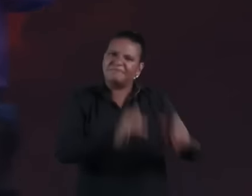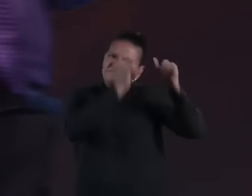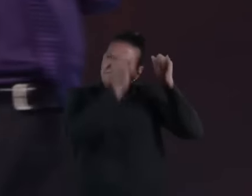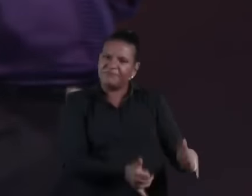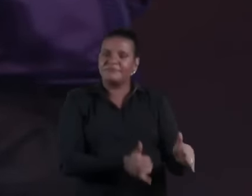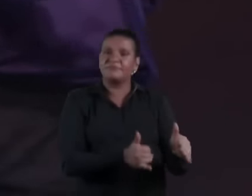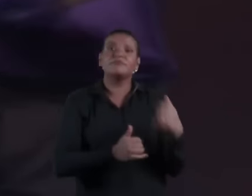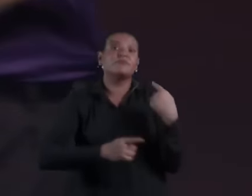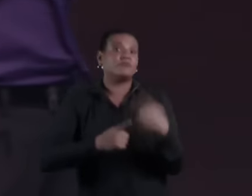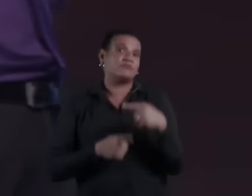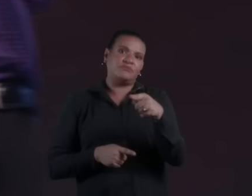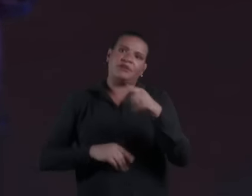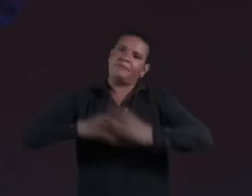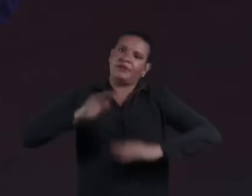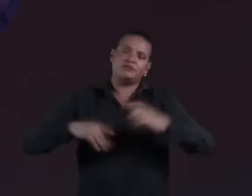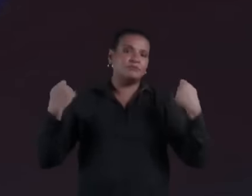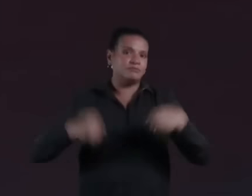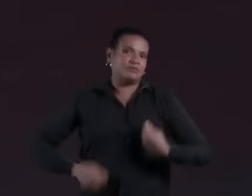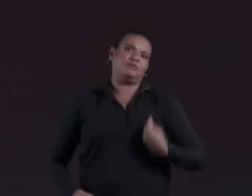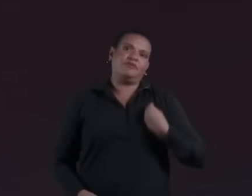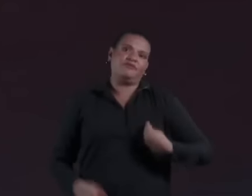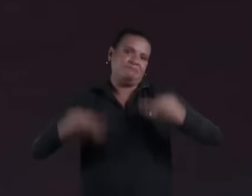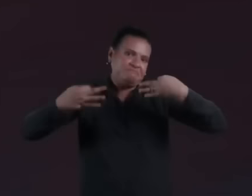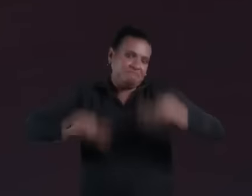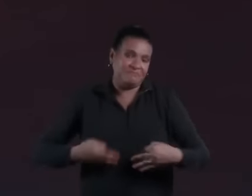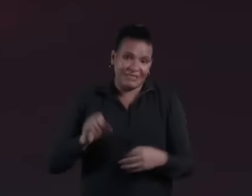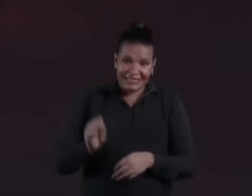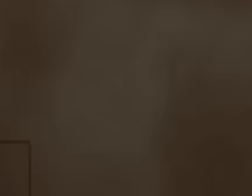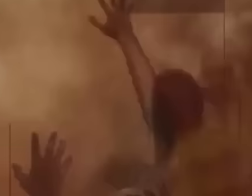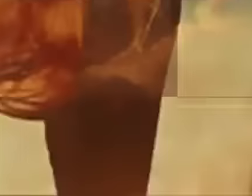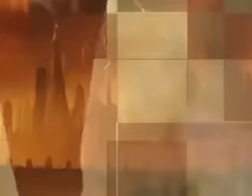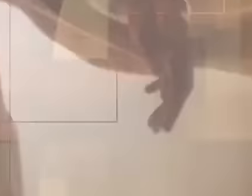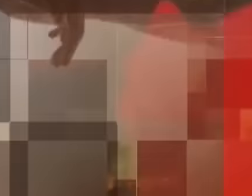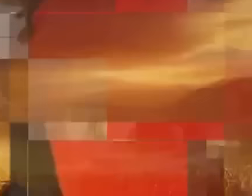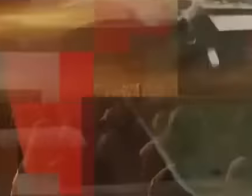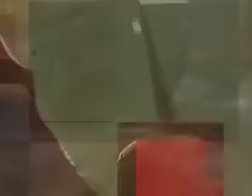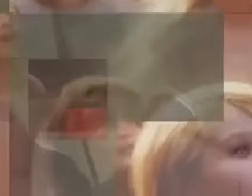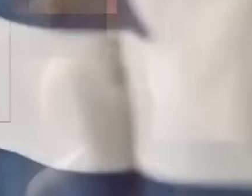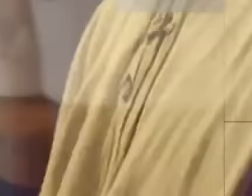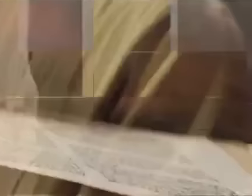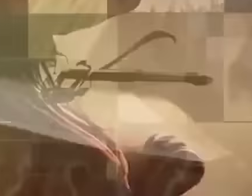da Carne se ficar na tua vida ela vai te levar à morte